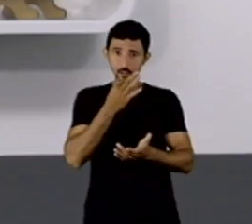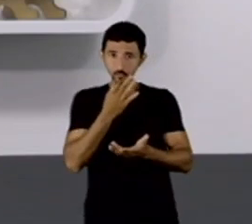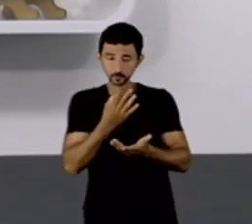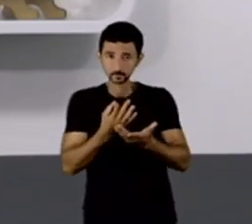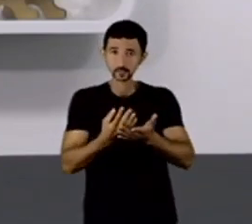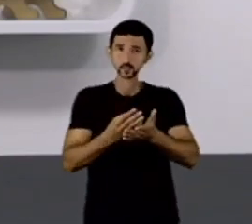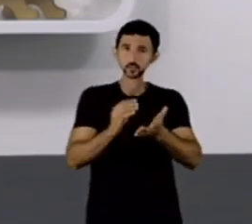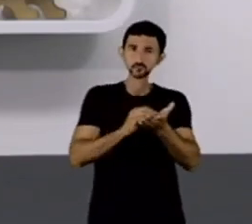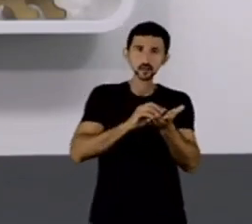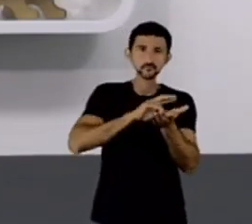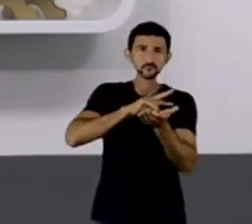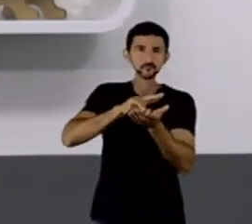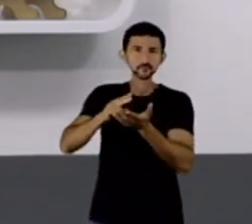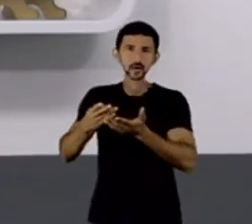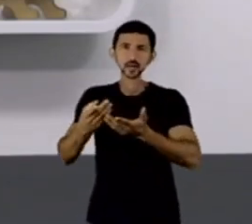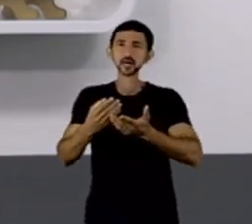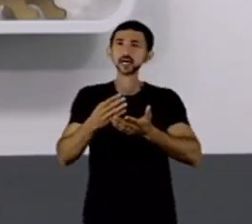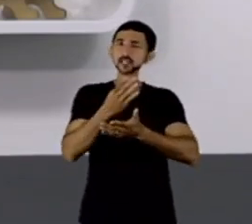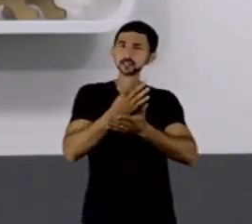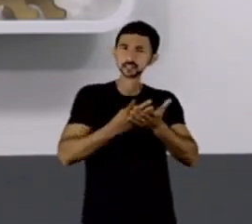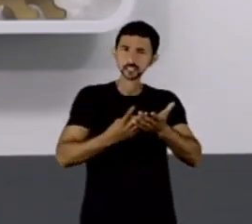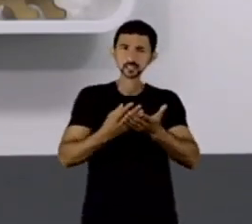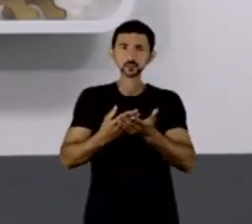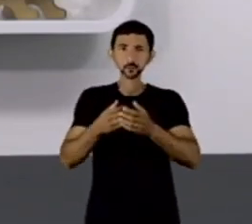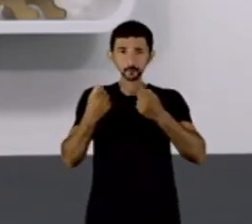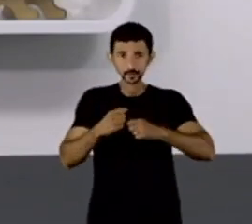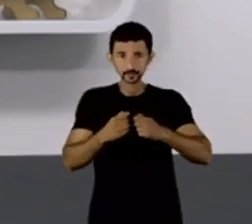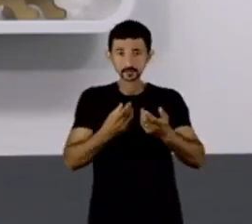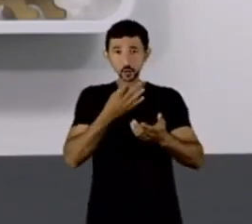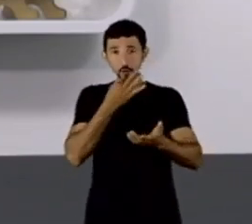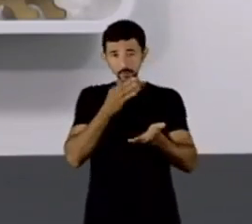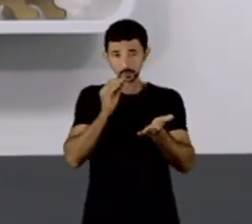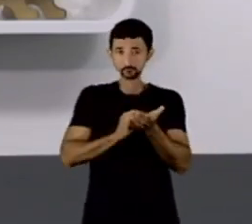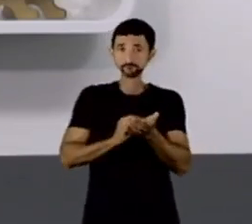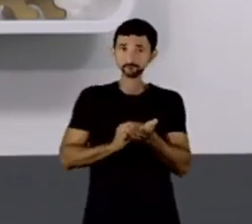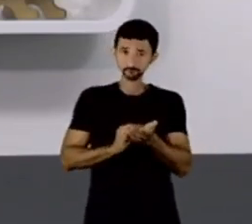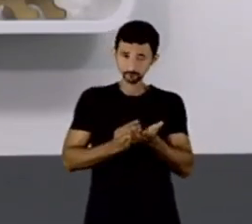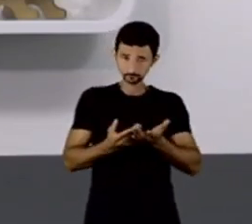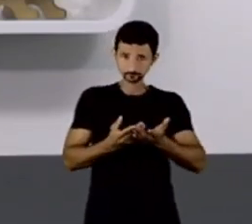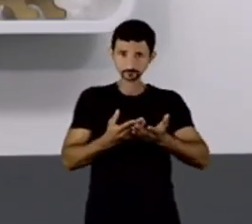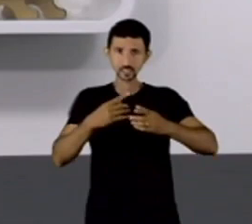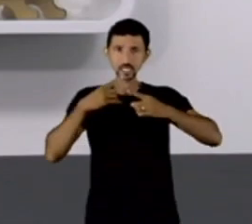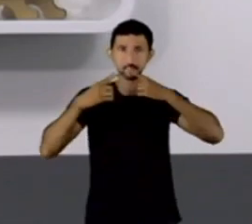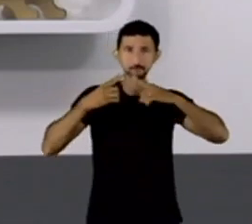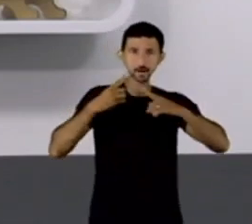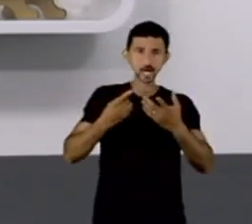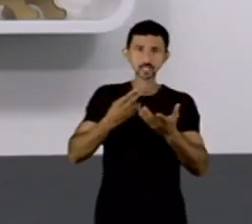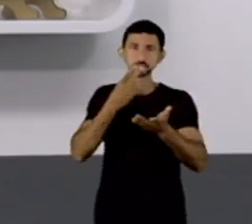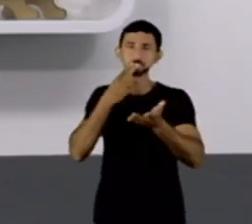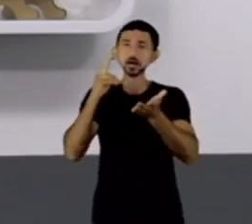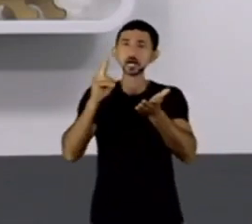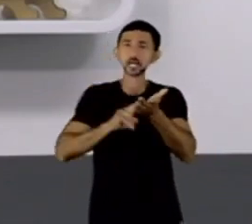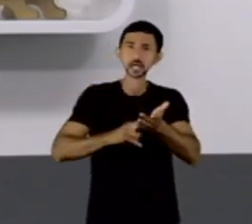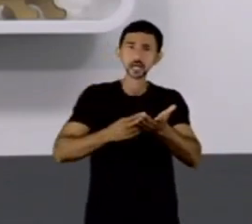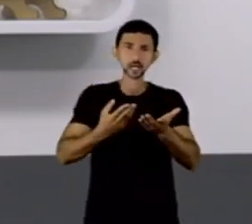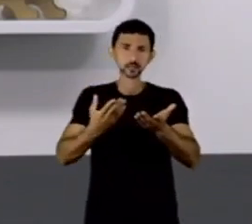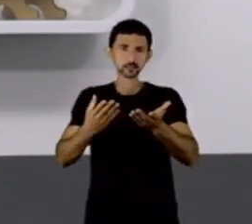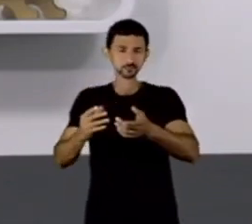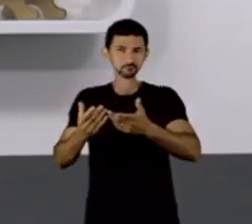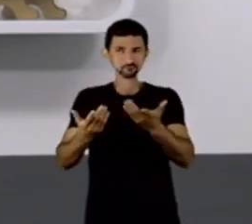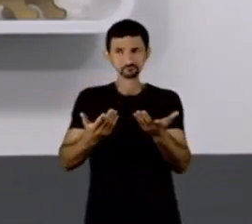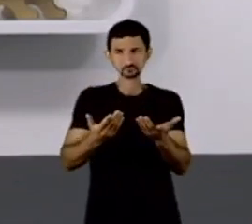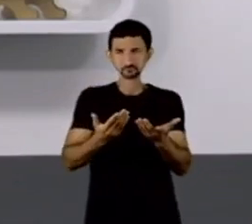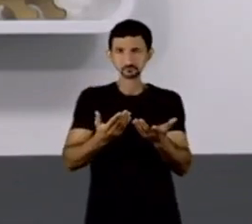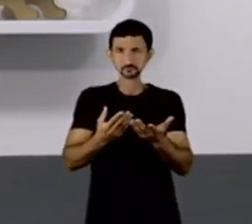ele aparece em qualquer texto em que você tenha que dar uma opinião. Então, num debate, numa carta argumentativa,